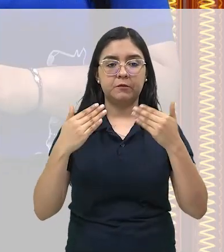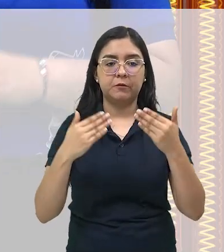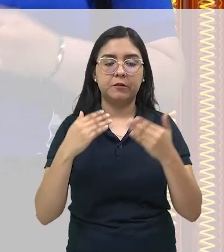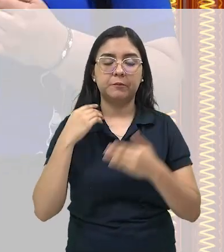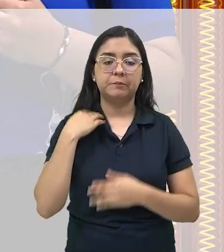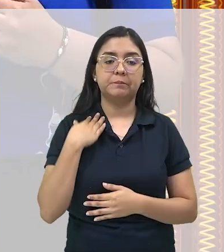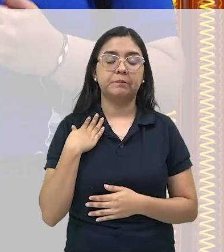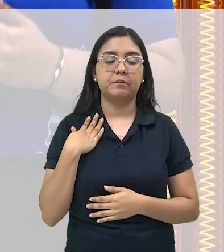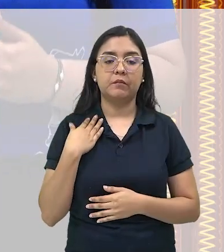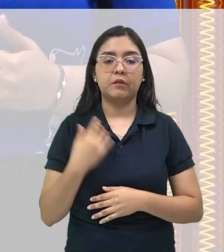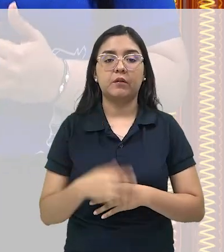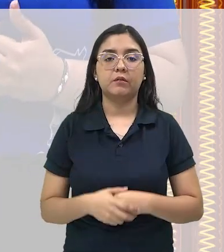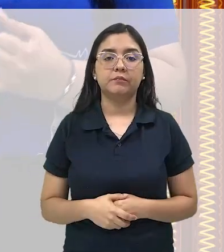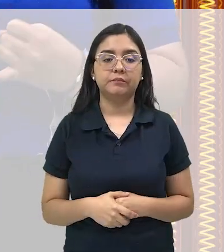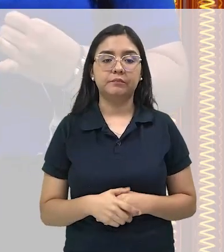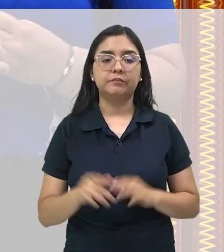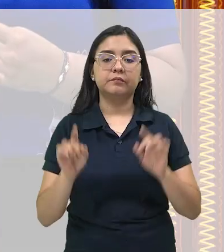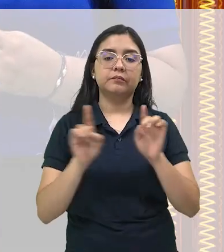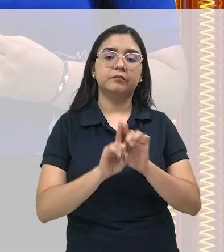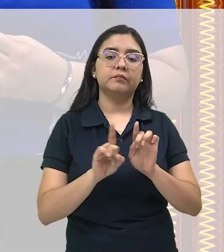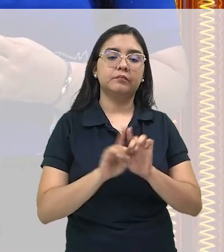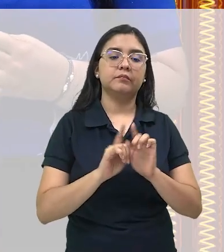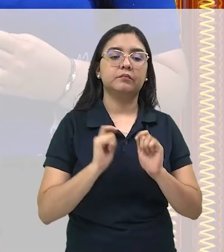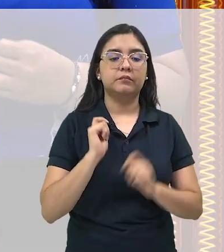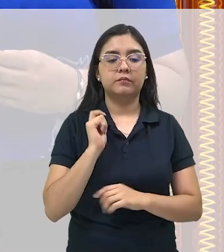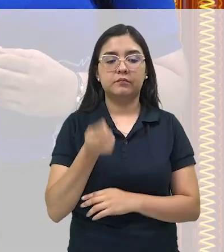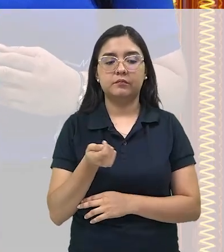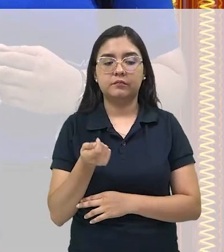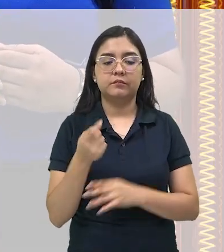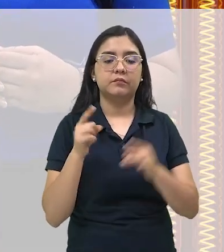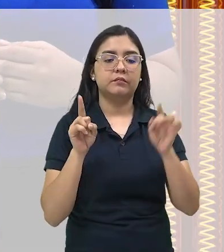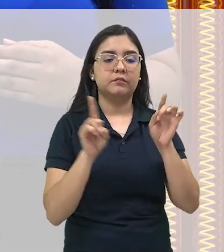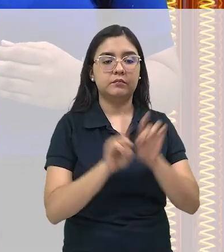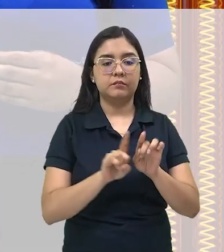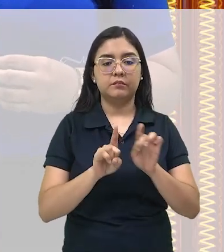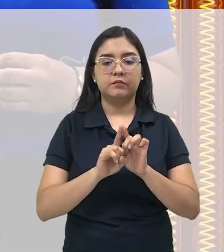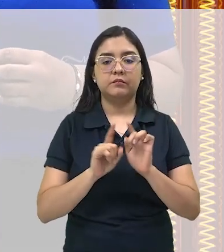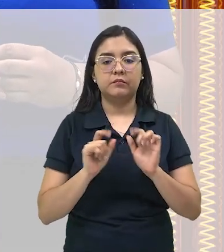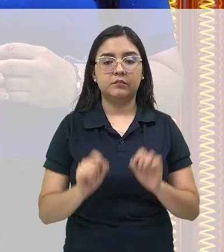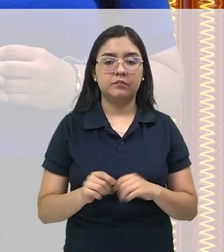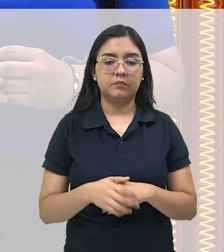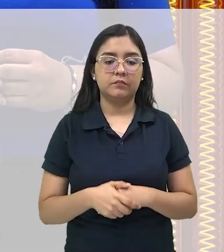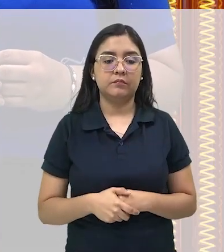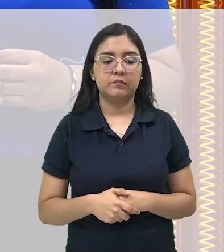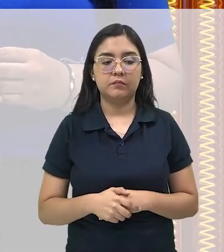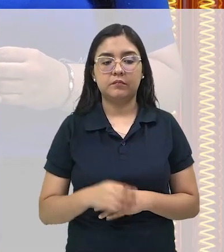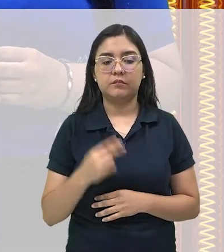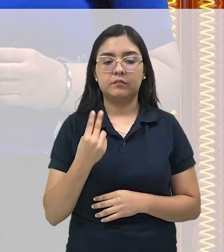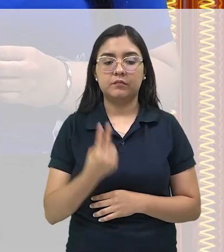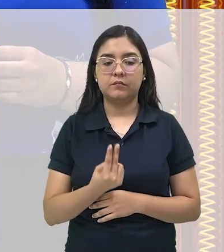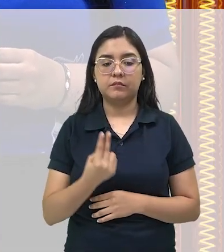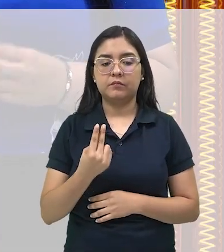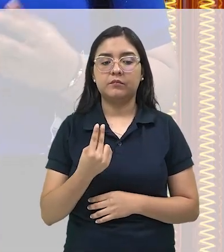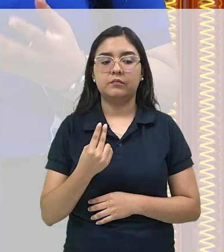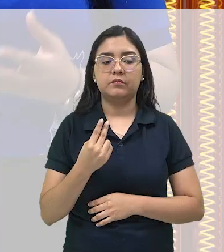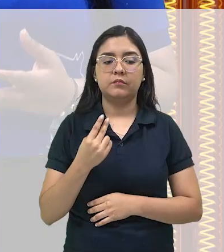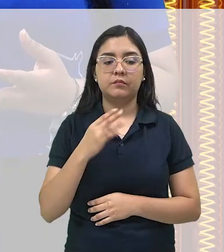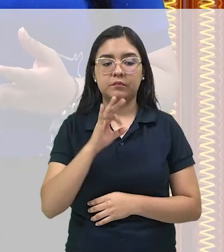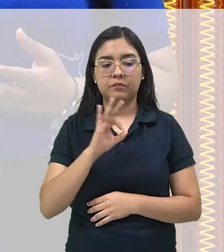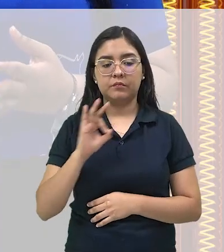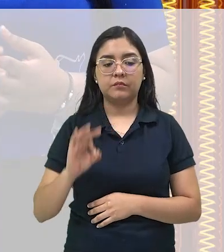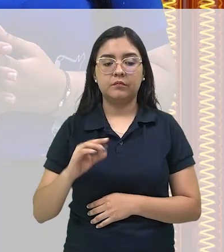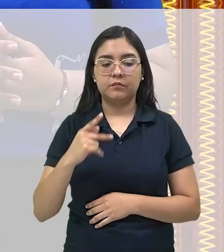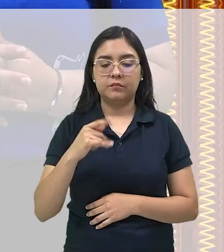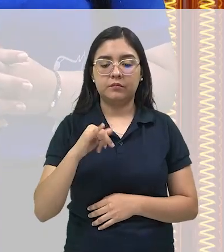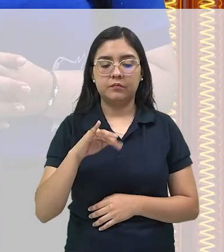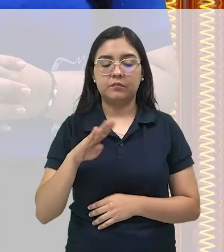E também uma pesca, a silvicultura, que vão responder a quase 2% do PIB. A